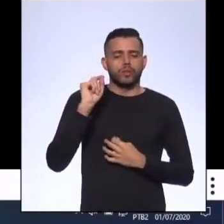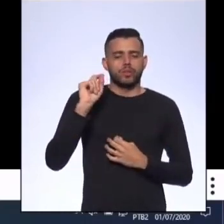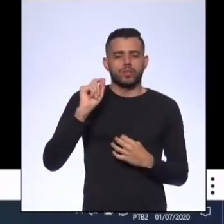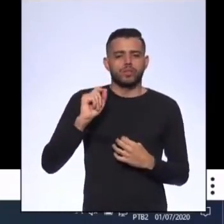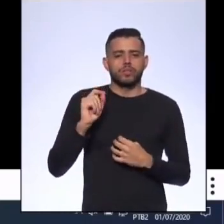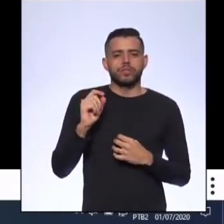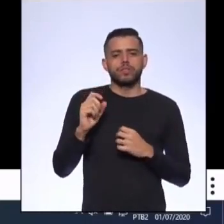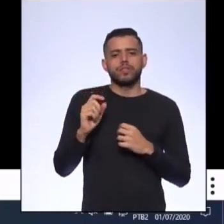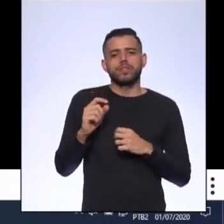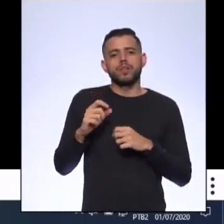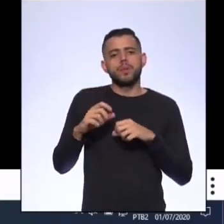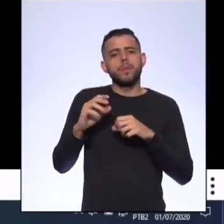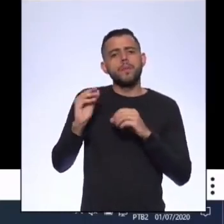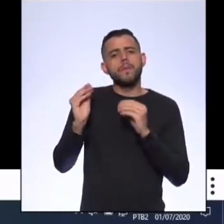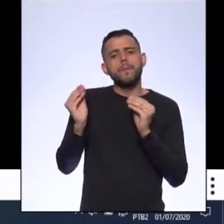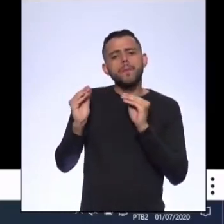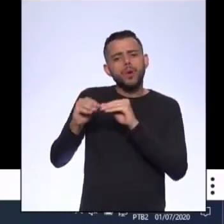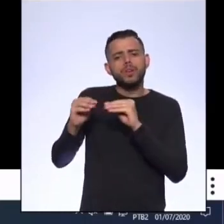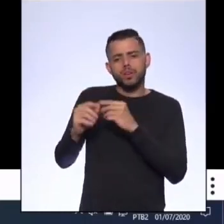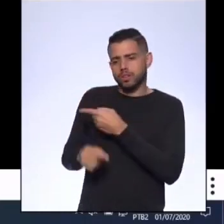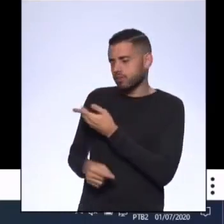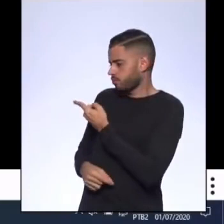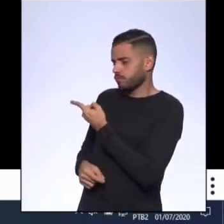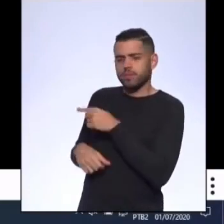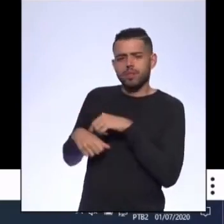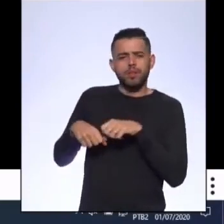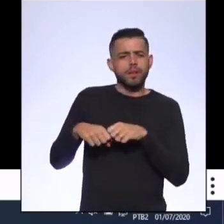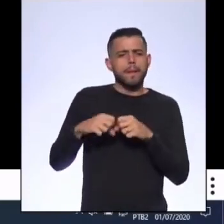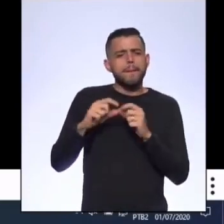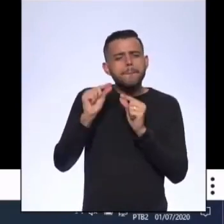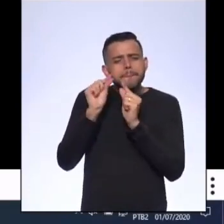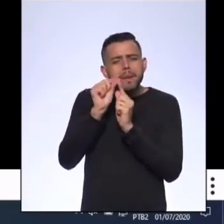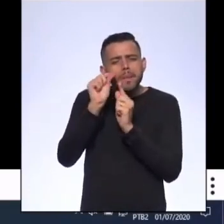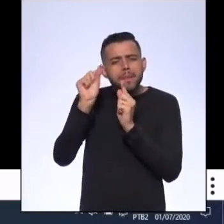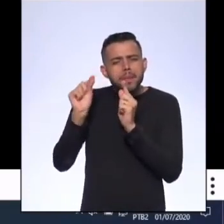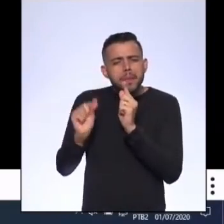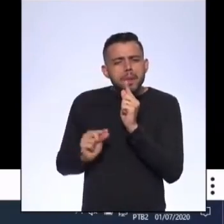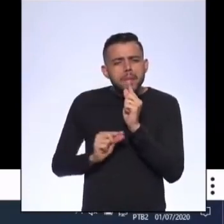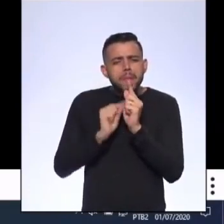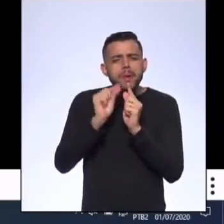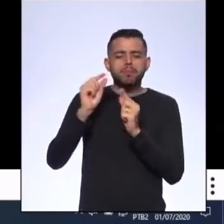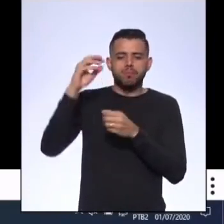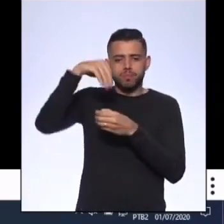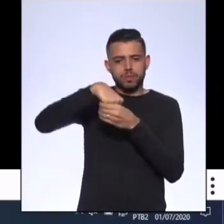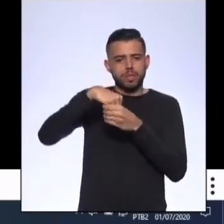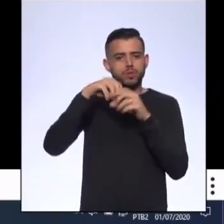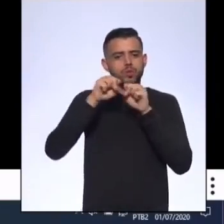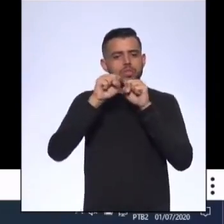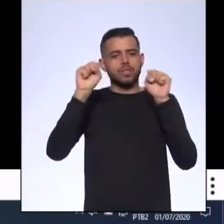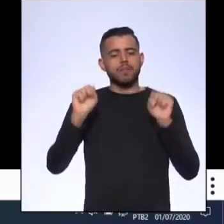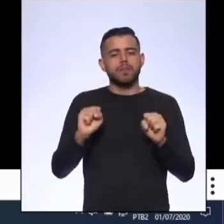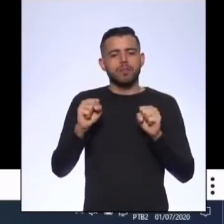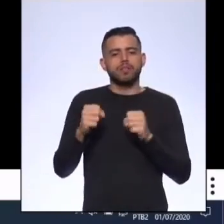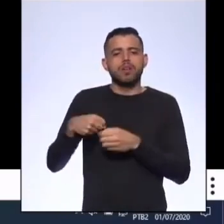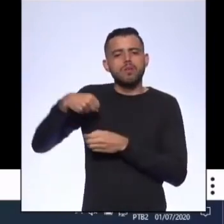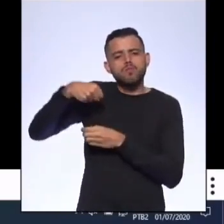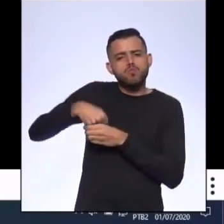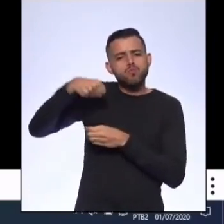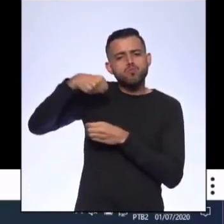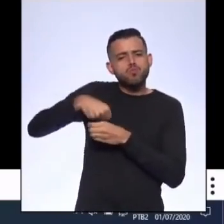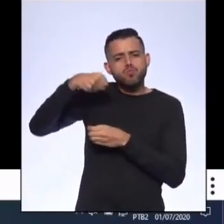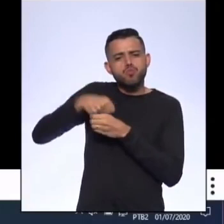eu vou colocar as partículas, né? Dentro do sistema. E aí, vocês vão ver aqui, ó. Quando eu começar a colocar partícula aqui